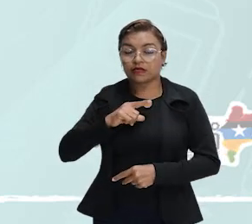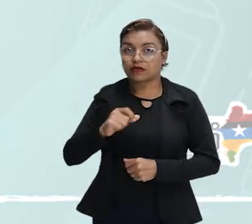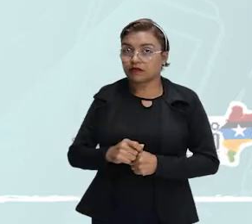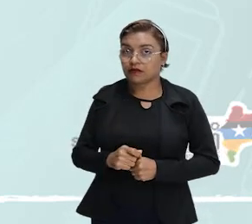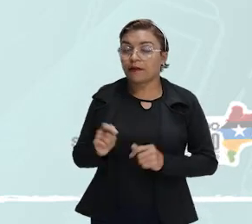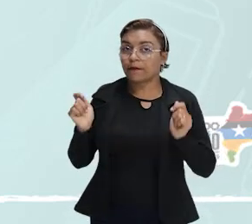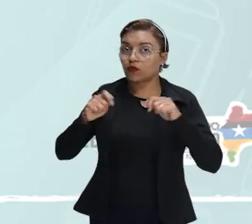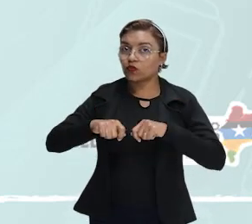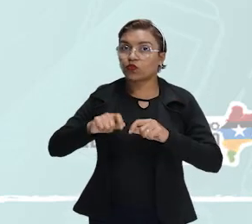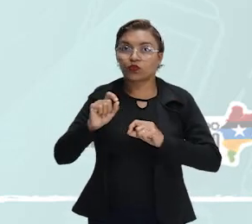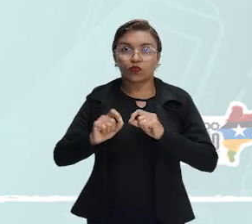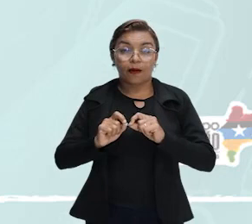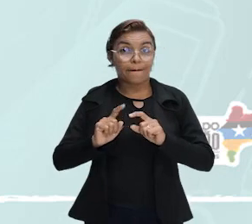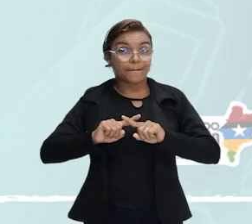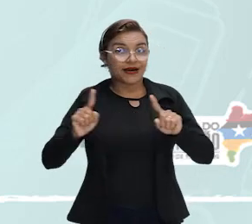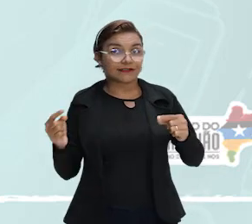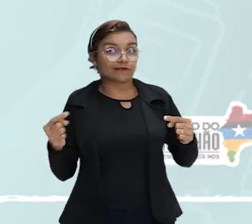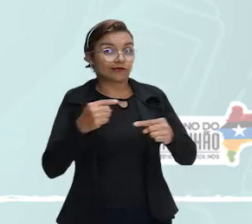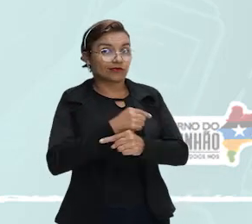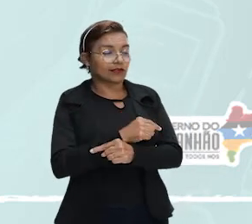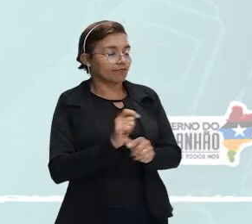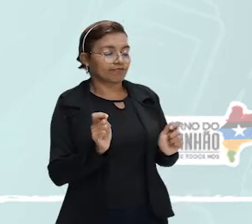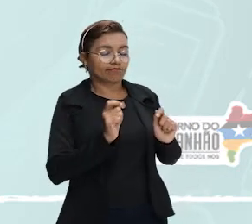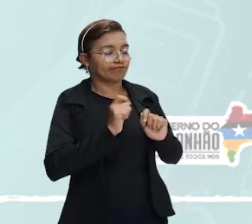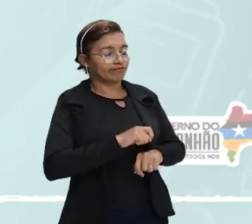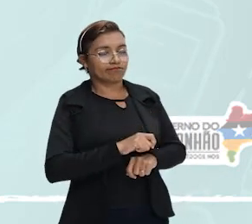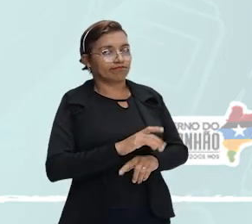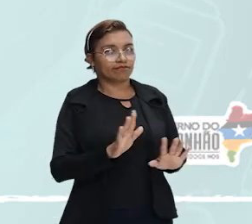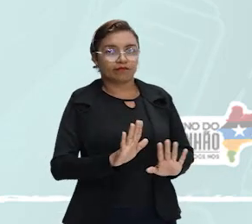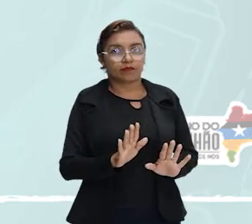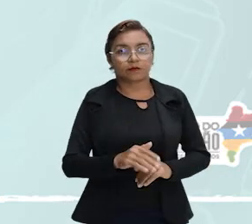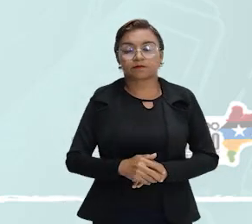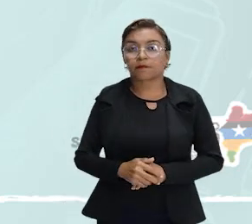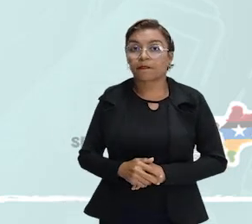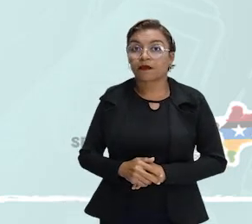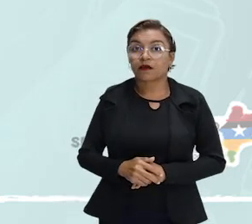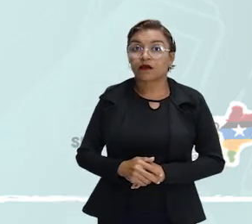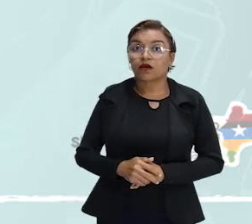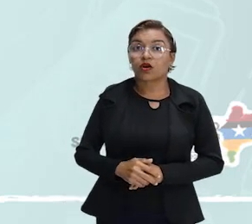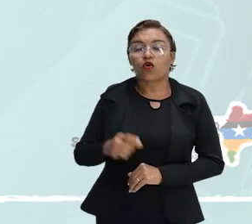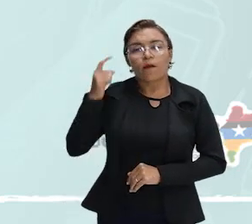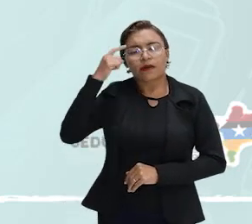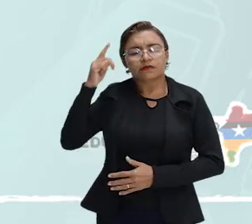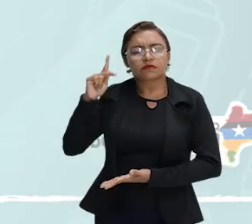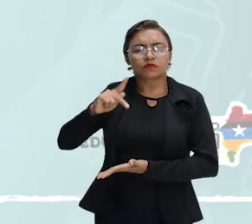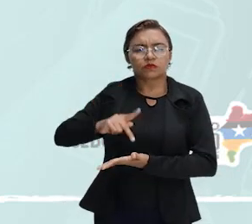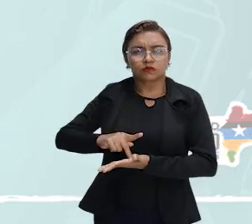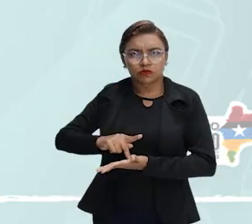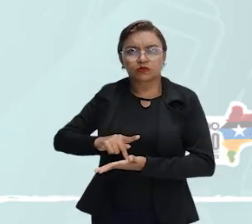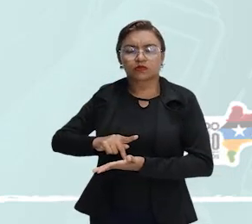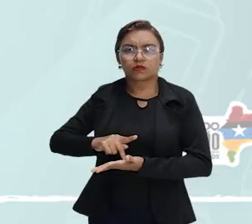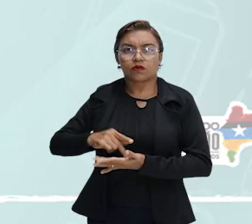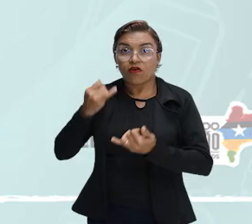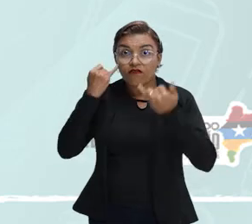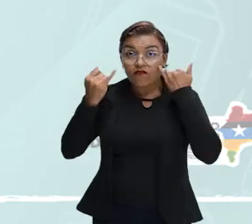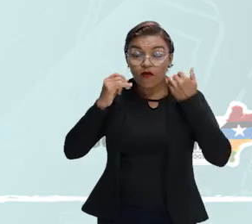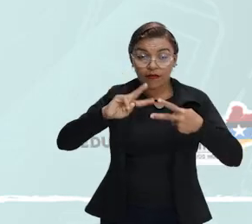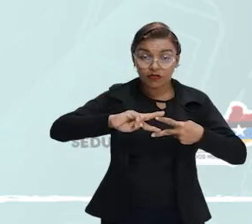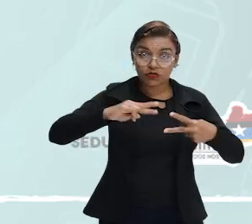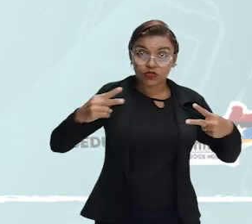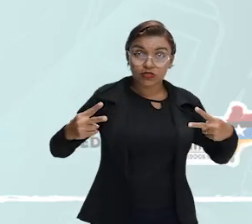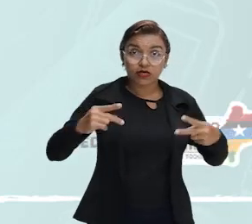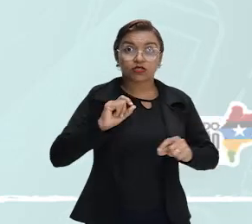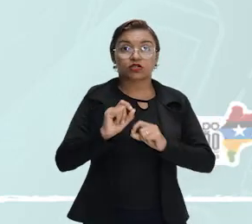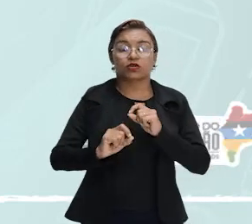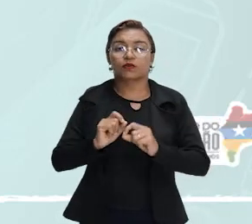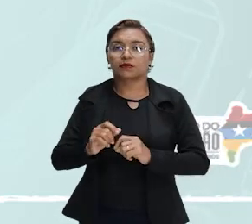o contrário não é possível. Segundo esse dogma, o fluxo da informação genética segue o seguinte